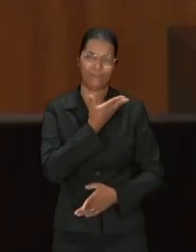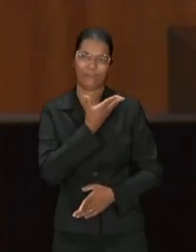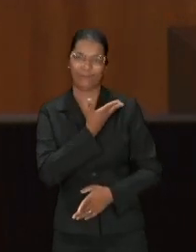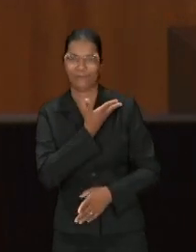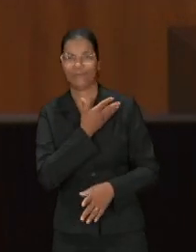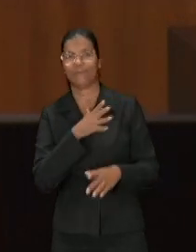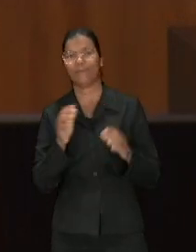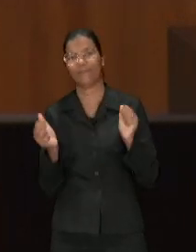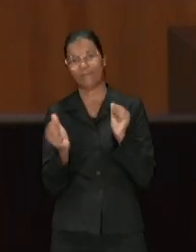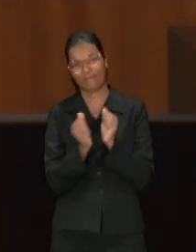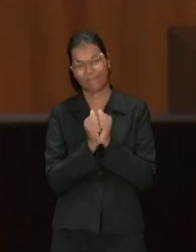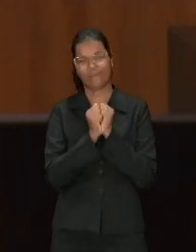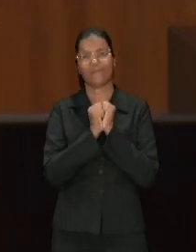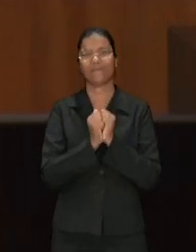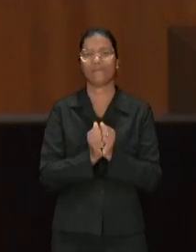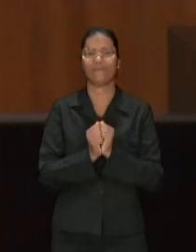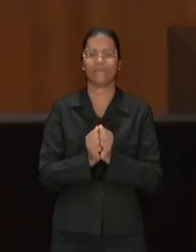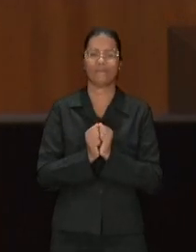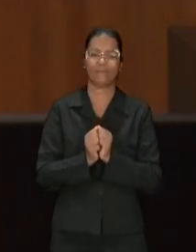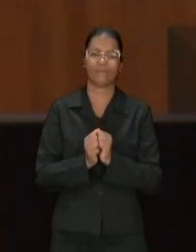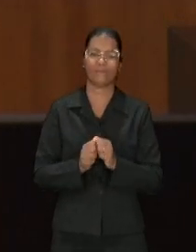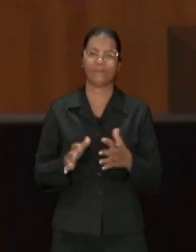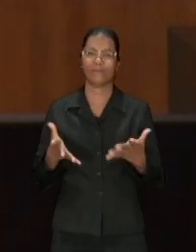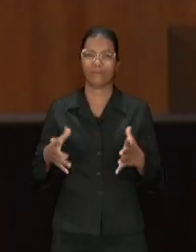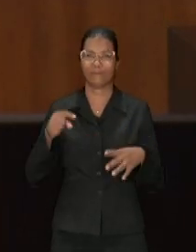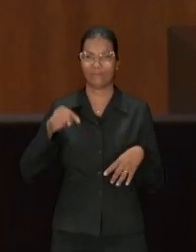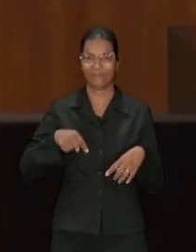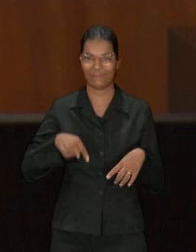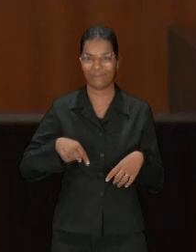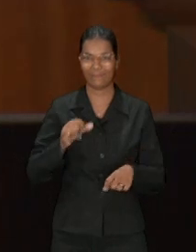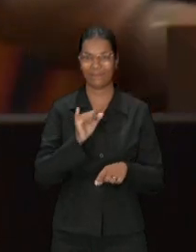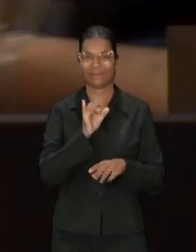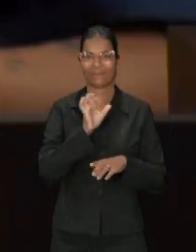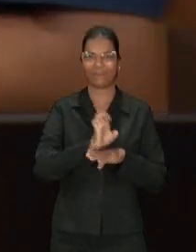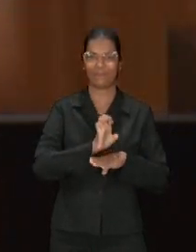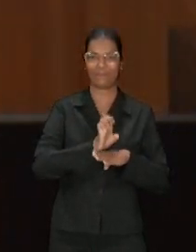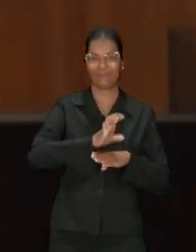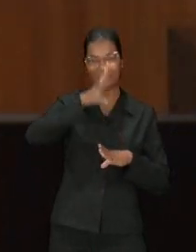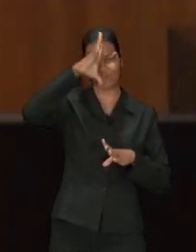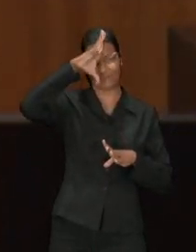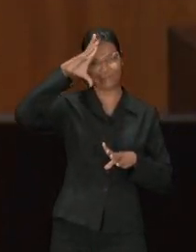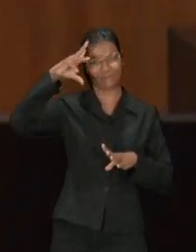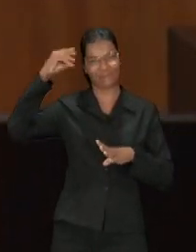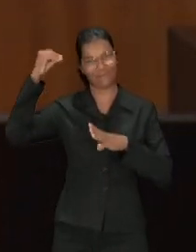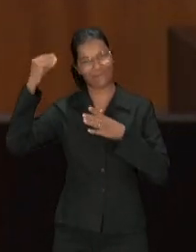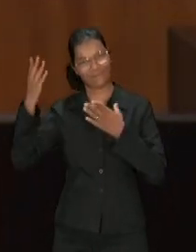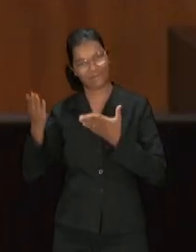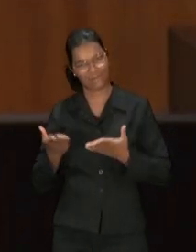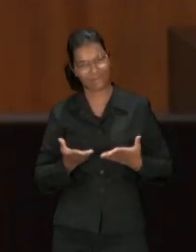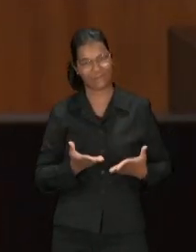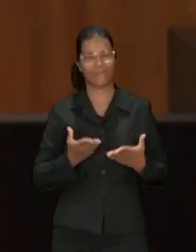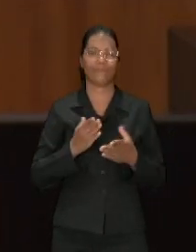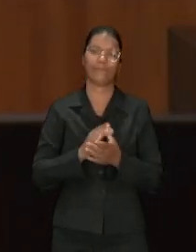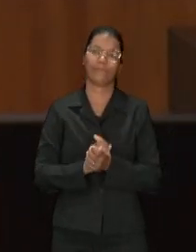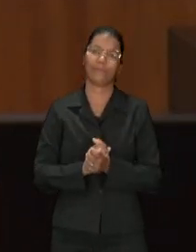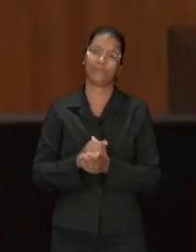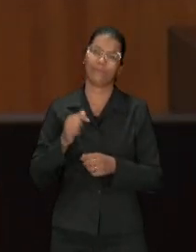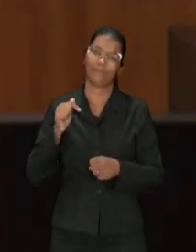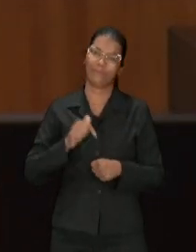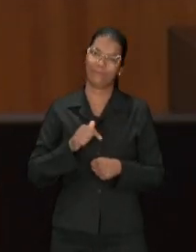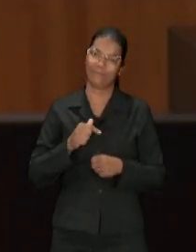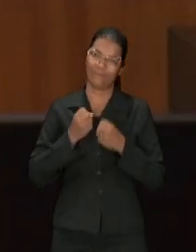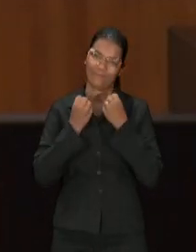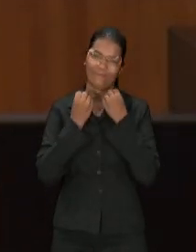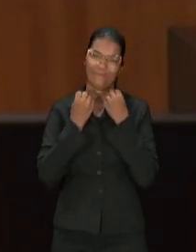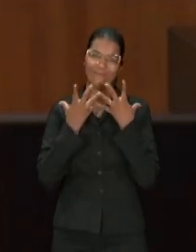estarmos nesse estado que nos tem recebido, que nos recebe com tanto carinho, e da gente poder estar realizando o nosso